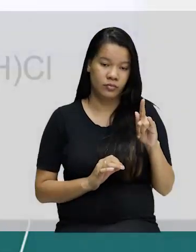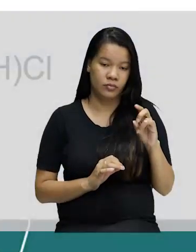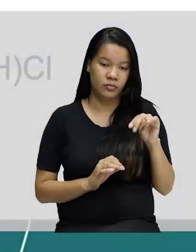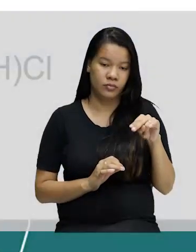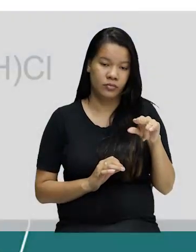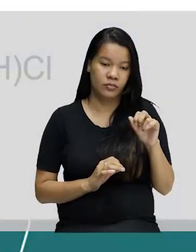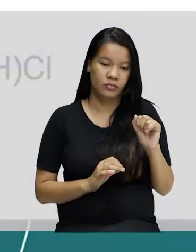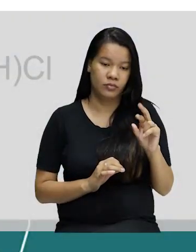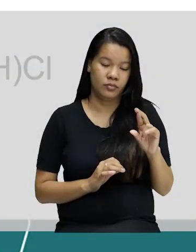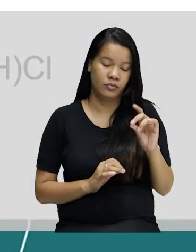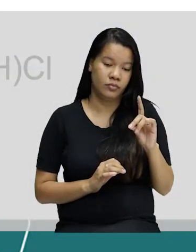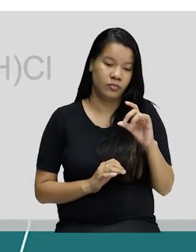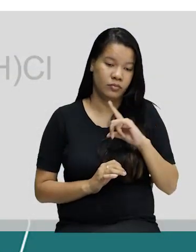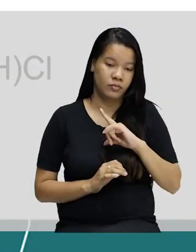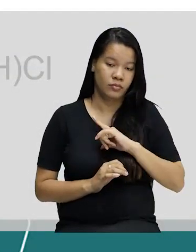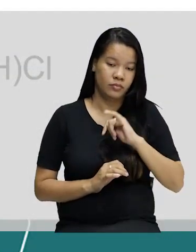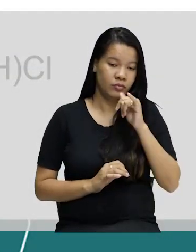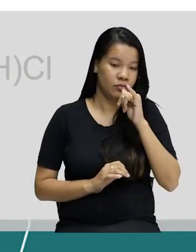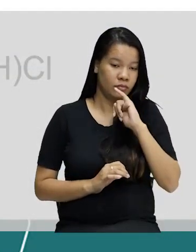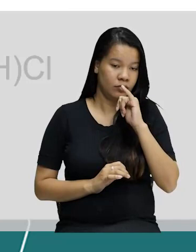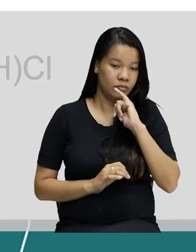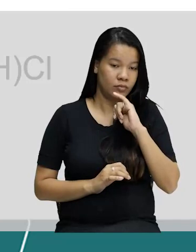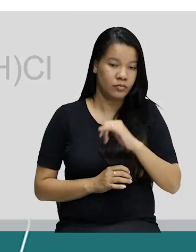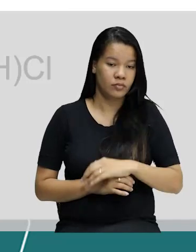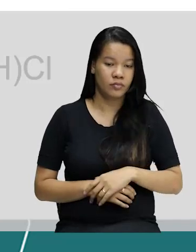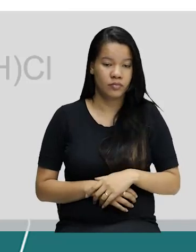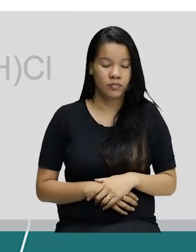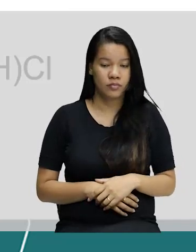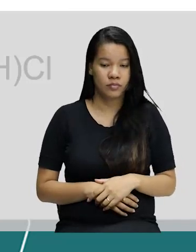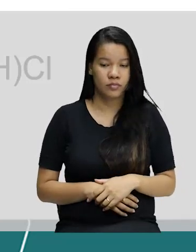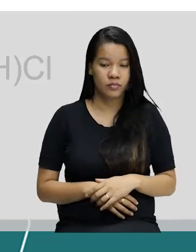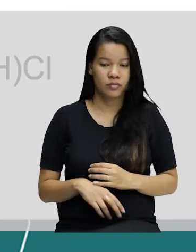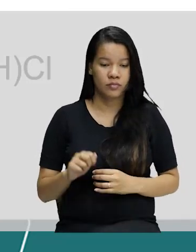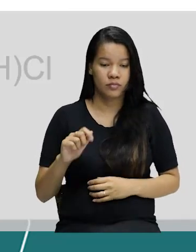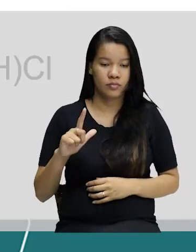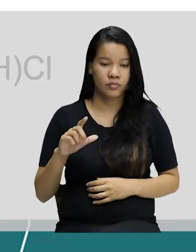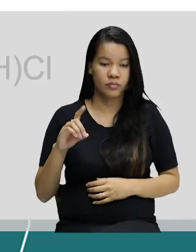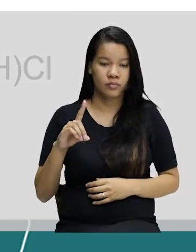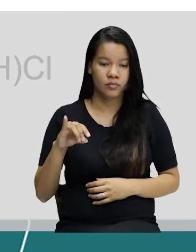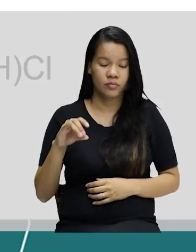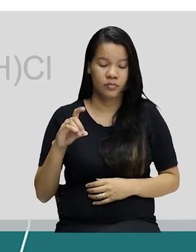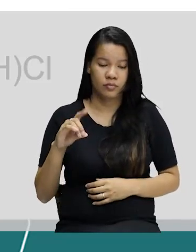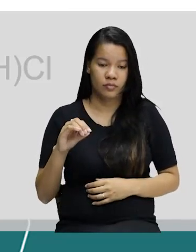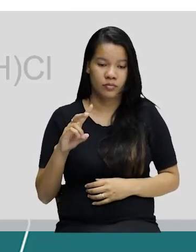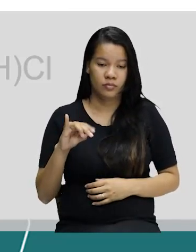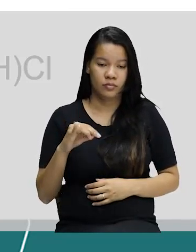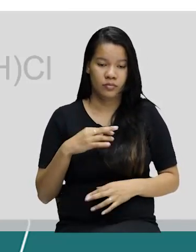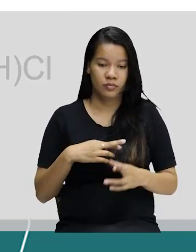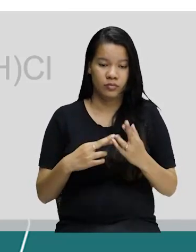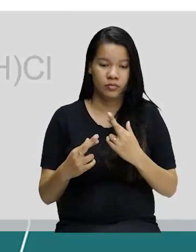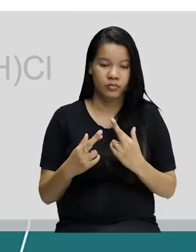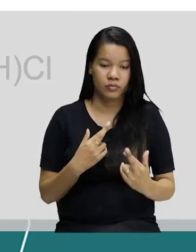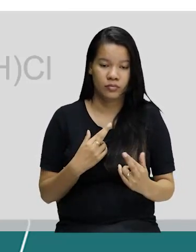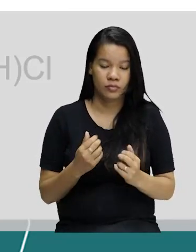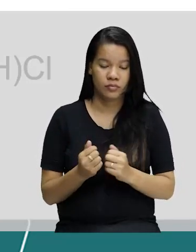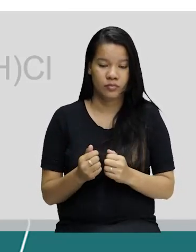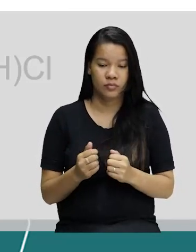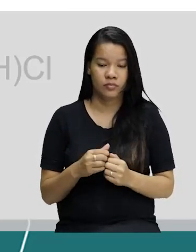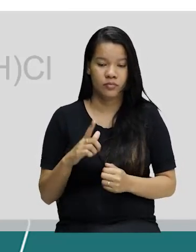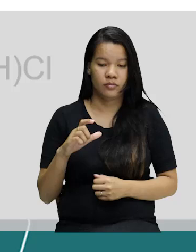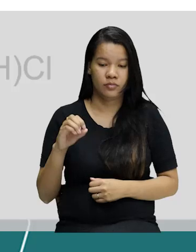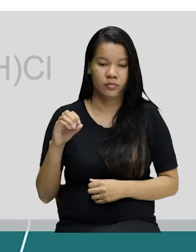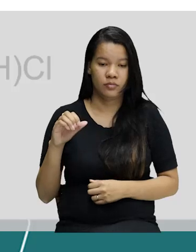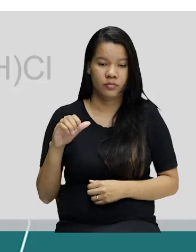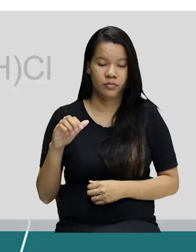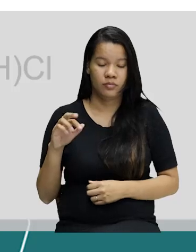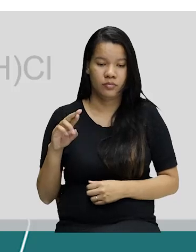um aldeído, no caso aqui o metanal. Ele vai reagir com o cloreto de